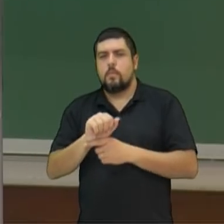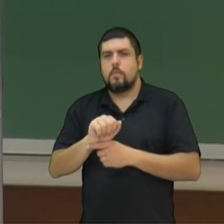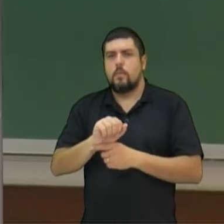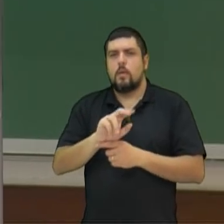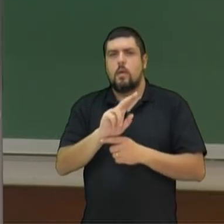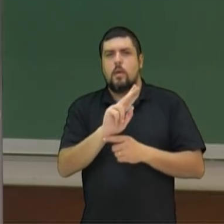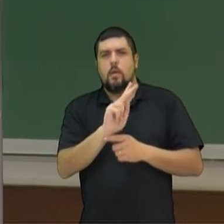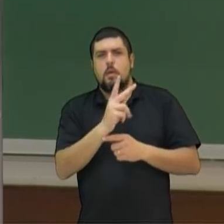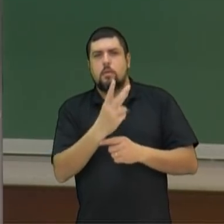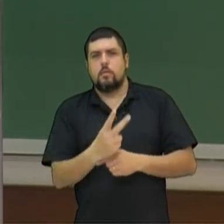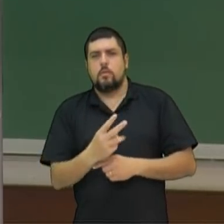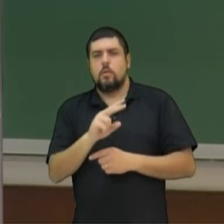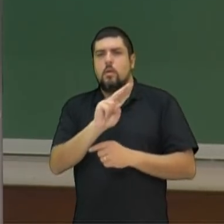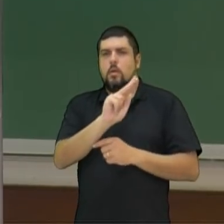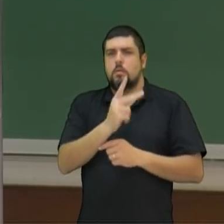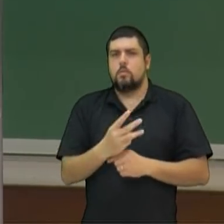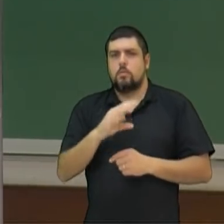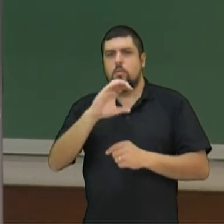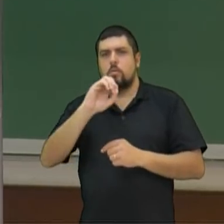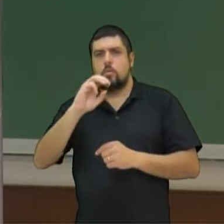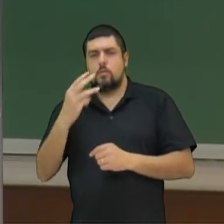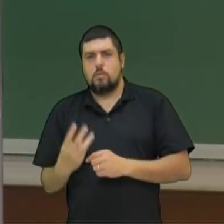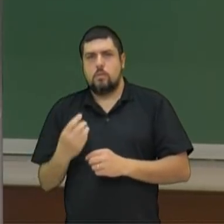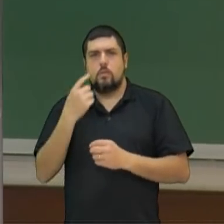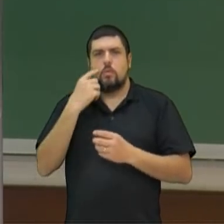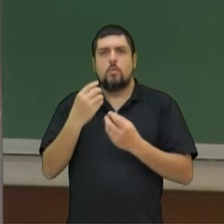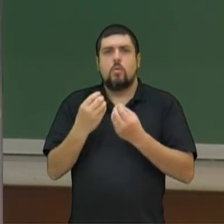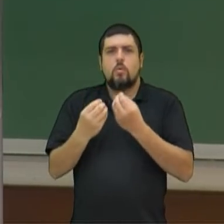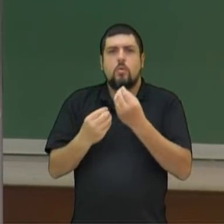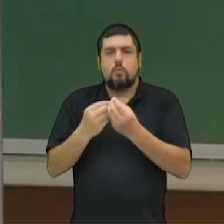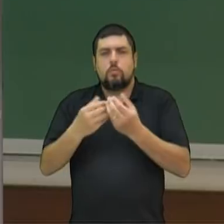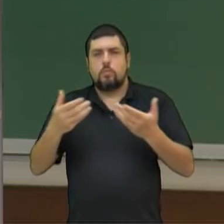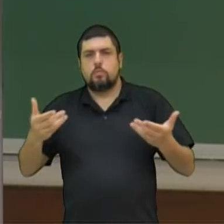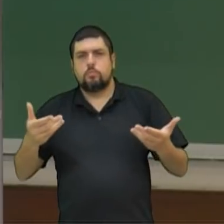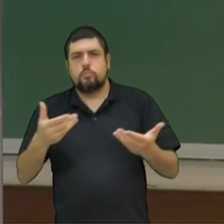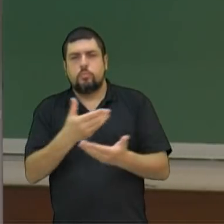dissocia completamente, libera um H+, sobrando o quê?